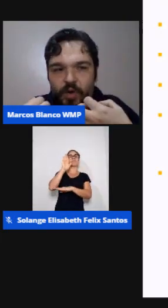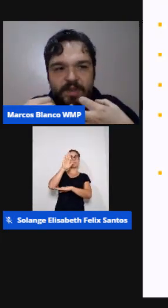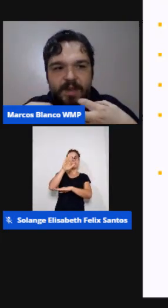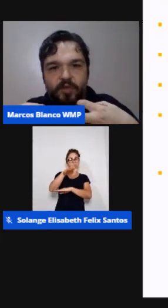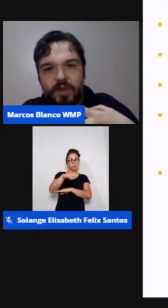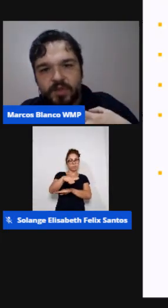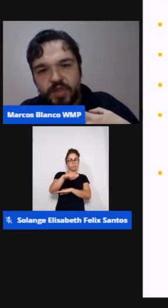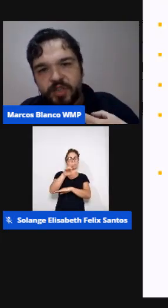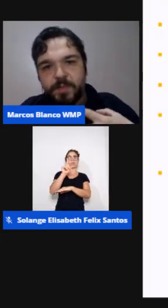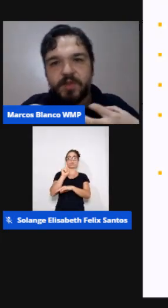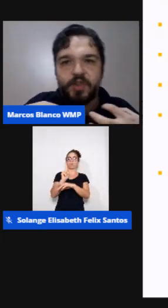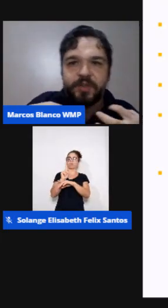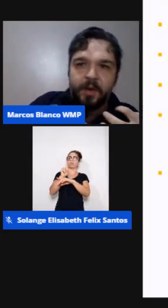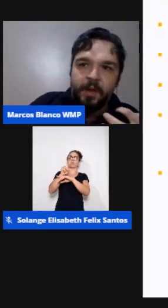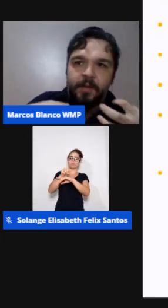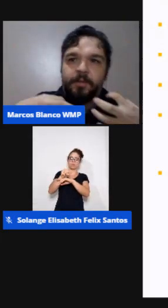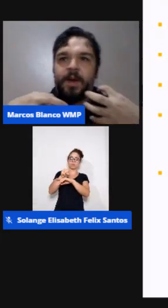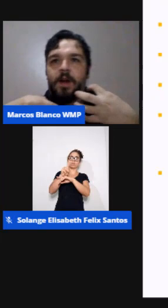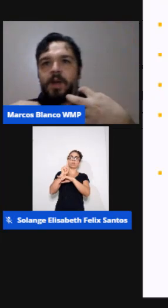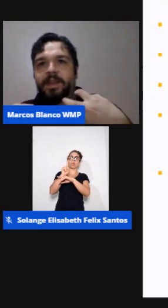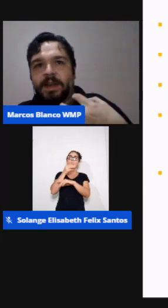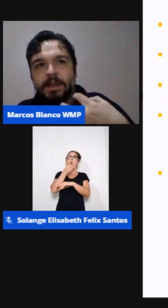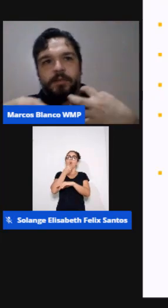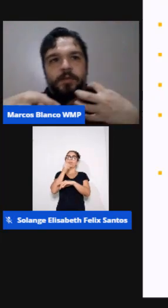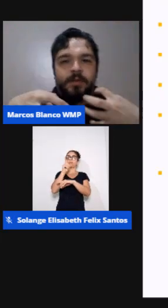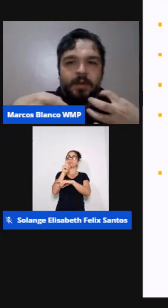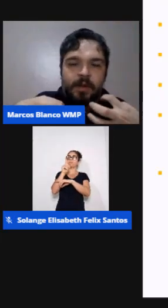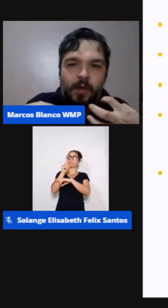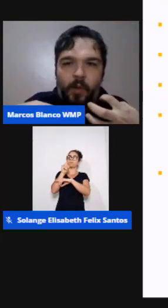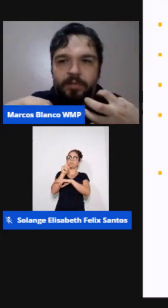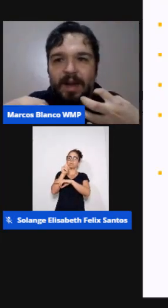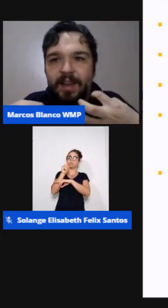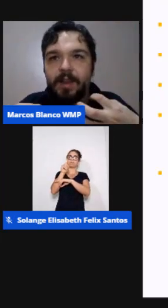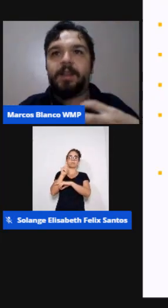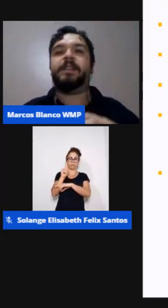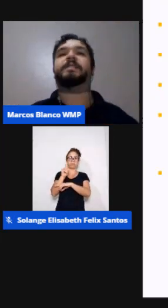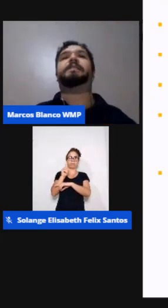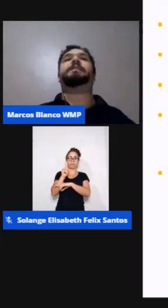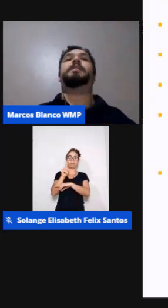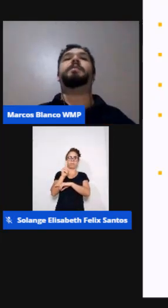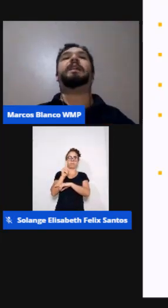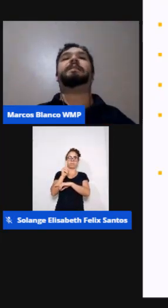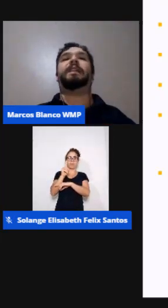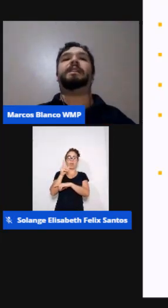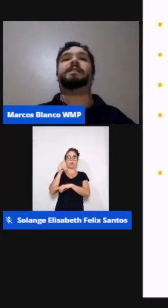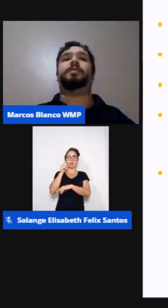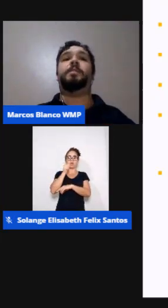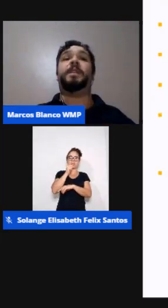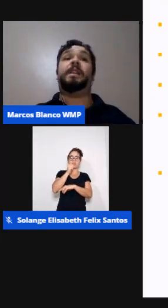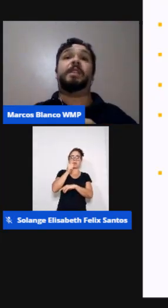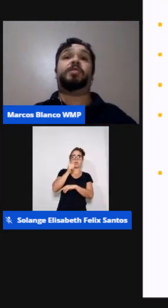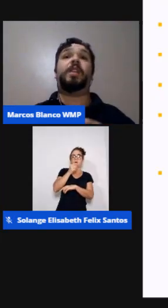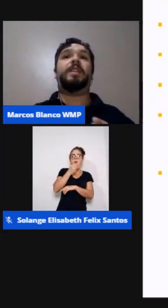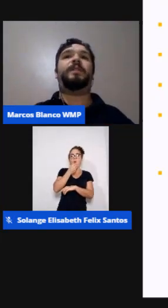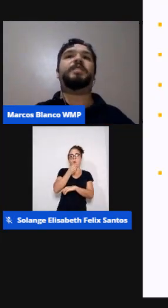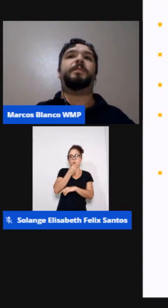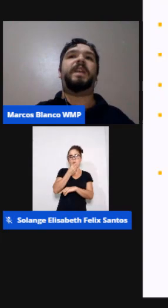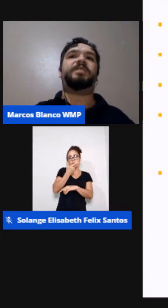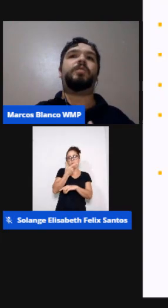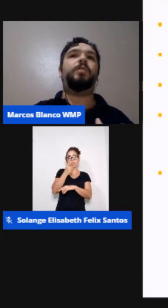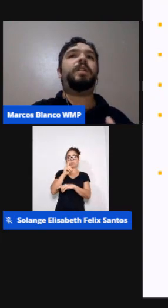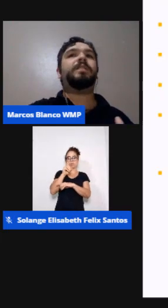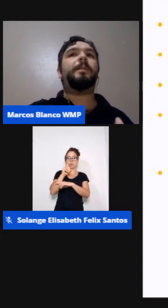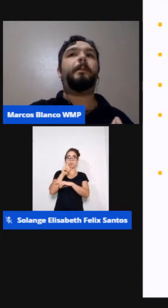pelas contrações nas articulações que as pessoas vão andando contraídas, então ela tem esse nome. Só